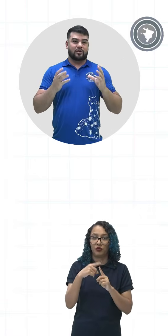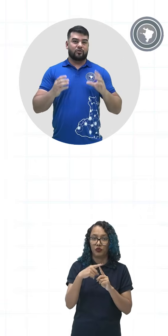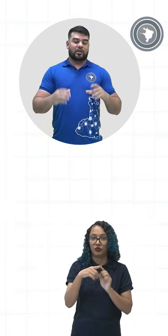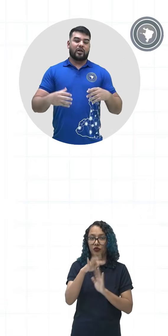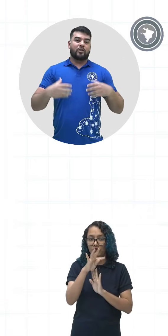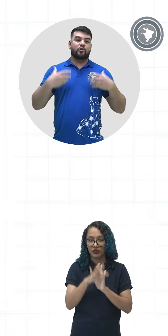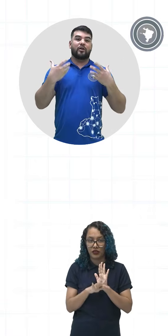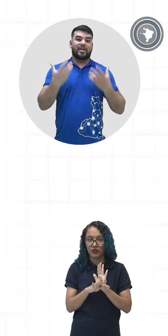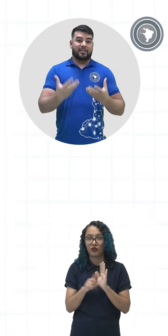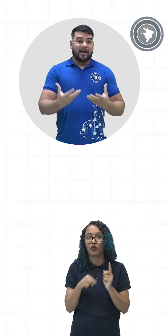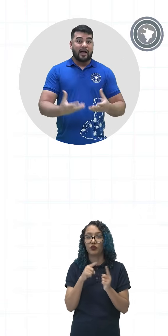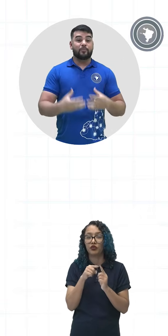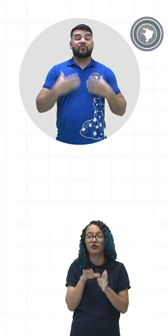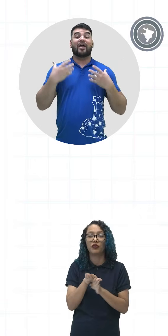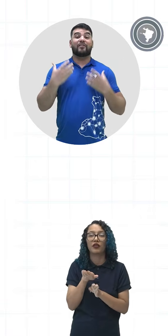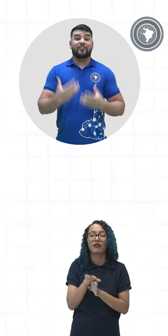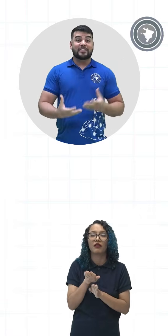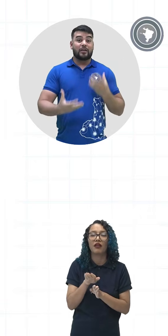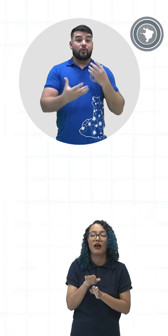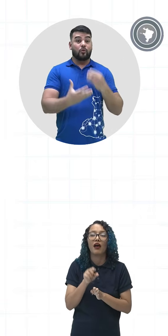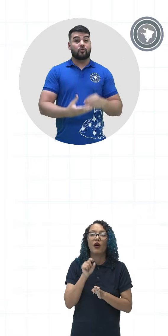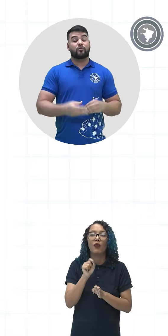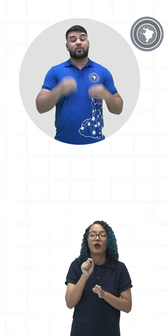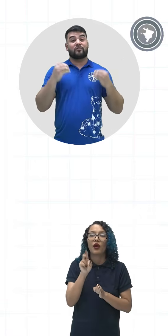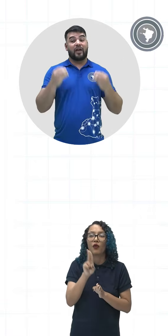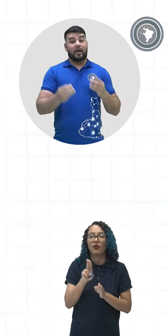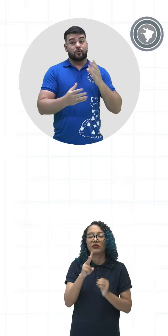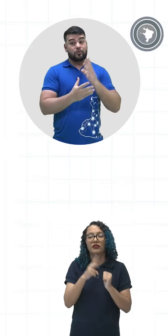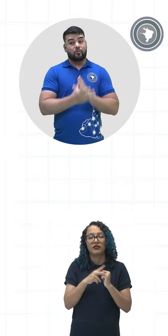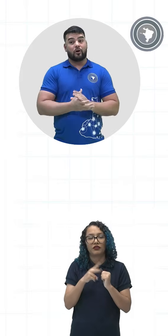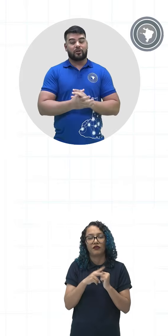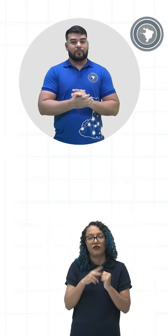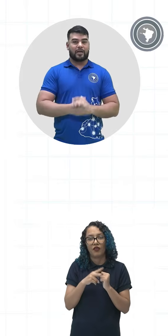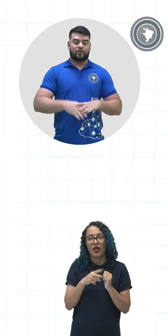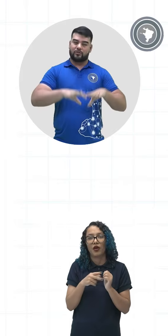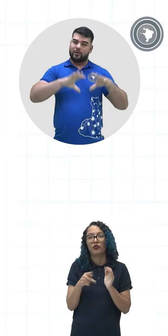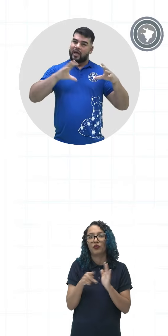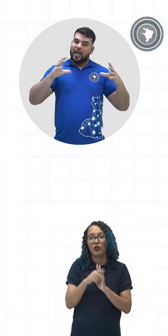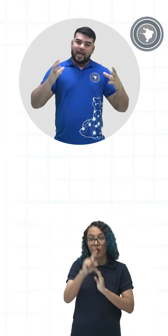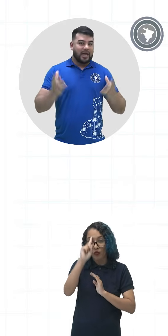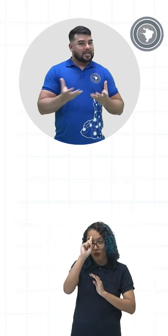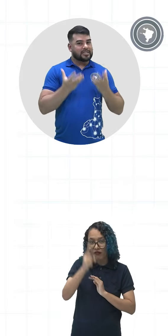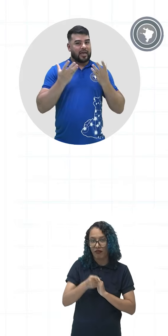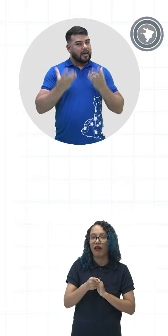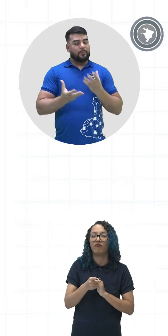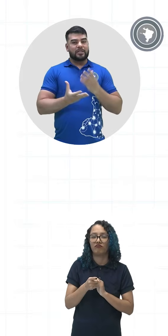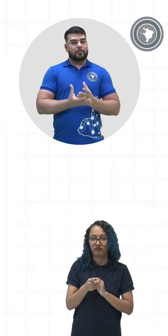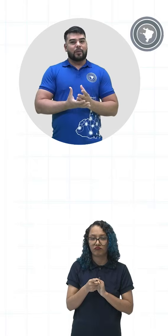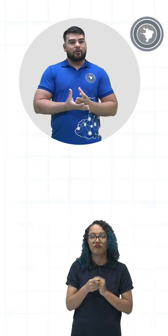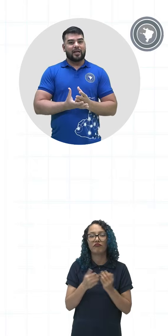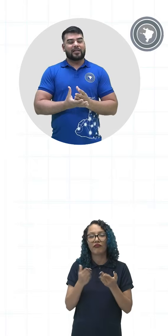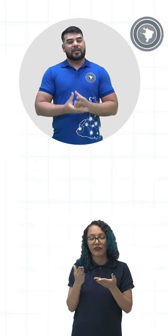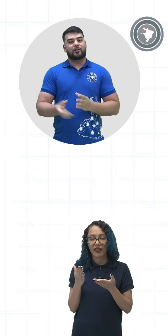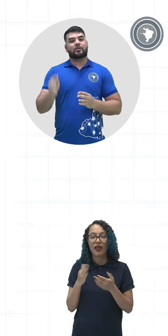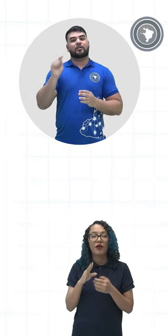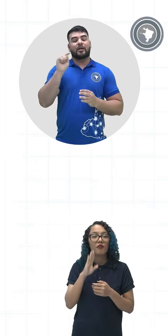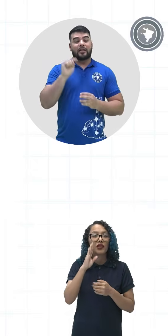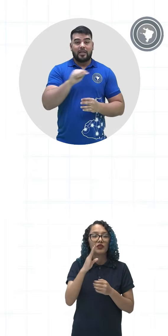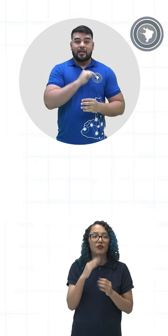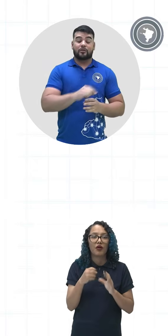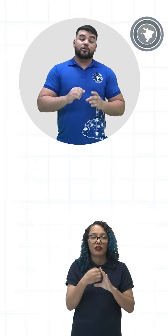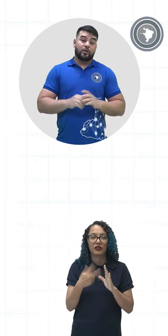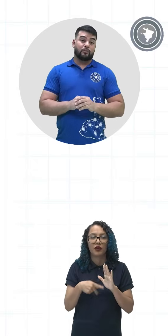essa função de te orientar, vai fazer uso de verbos no modo imperativo. Essa é a principal